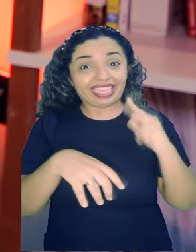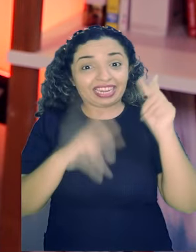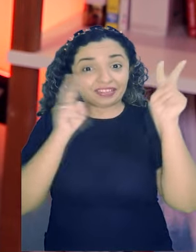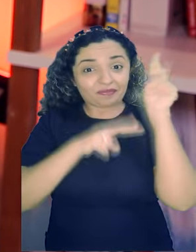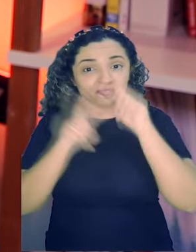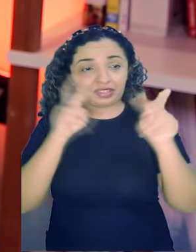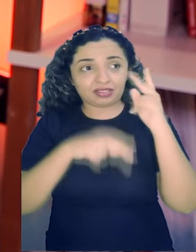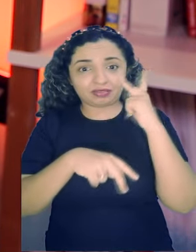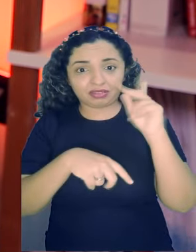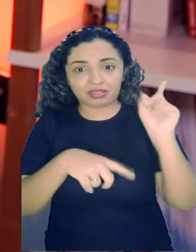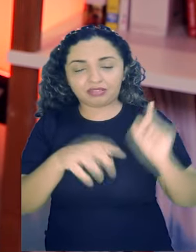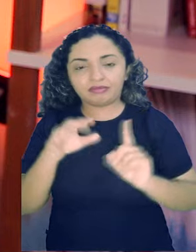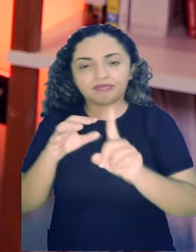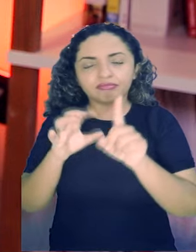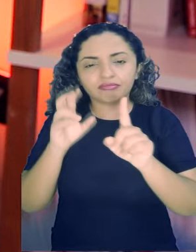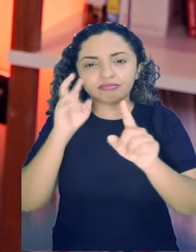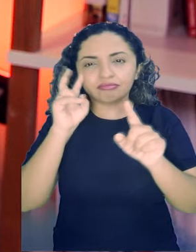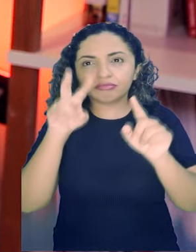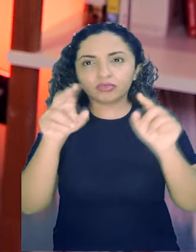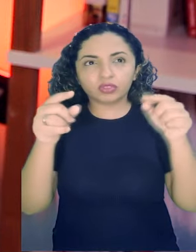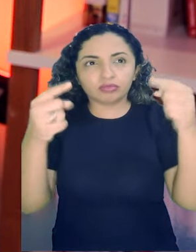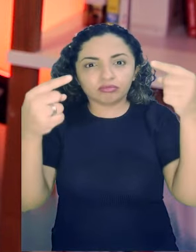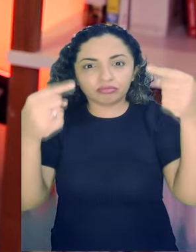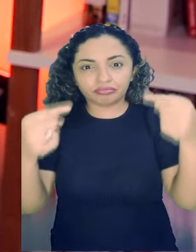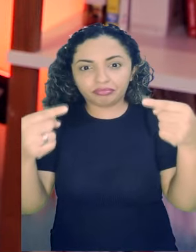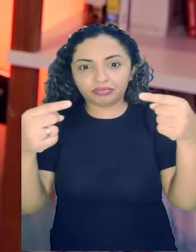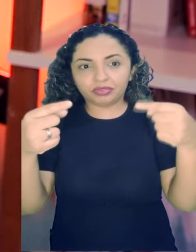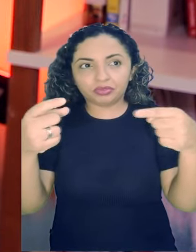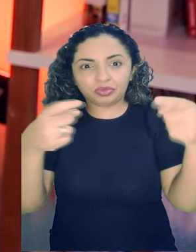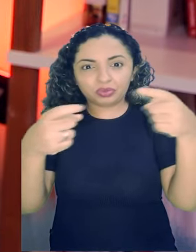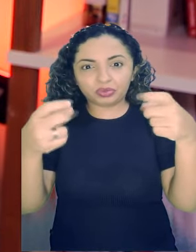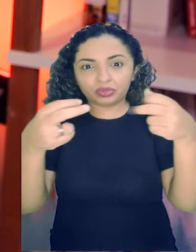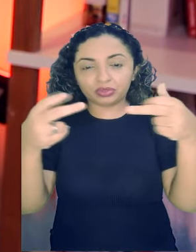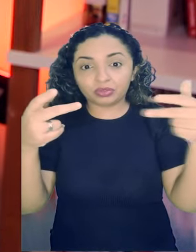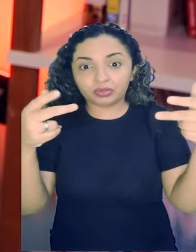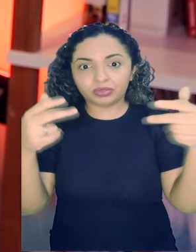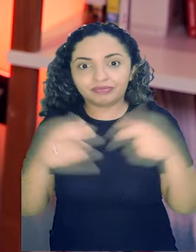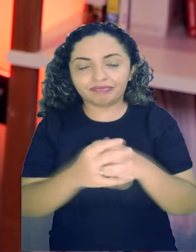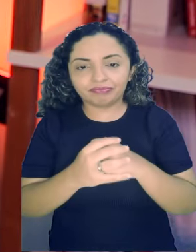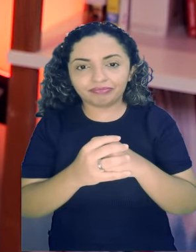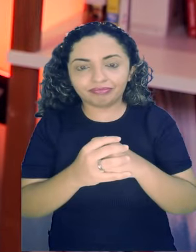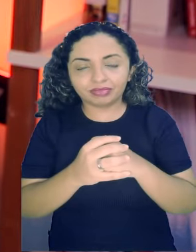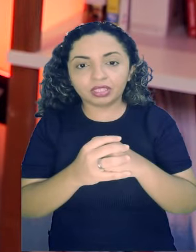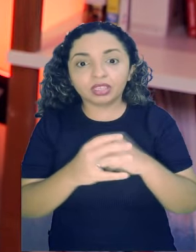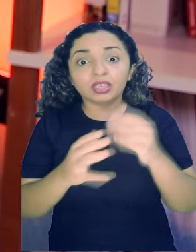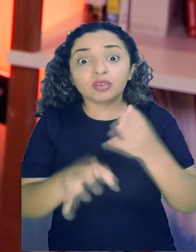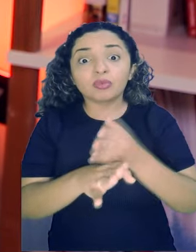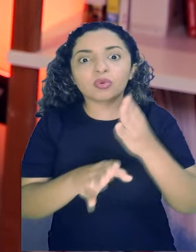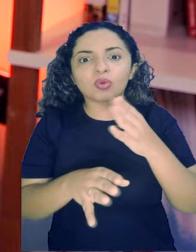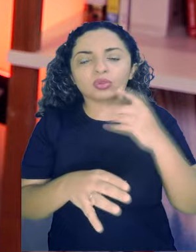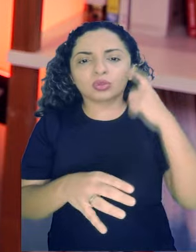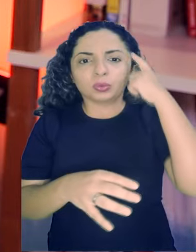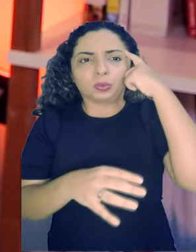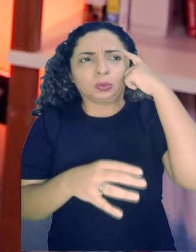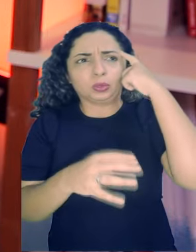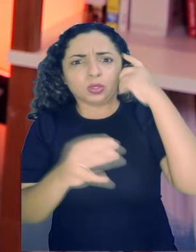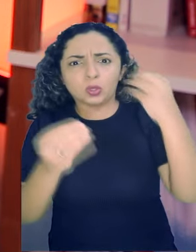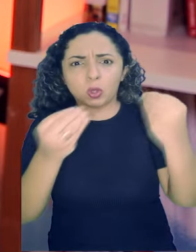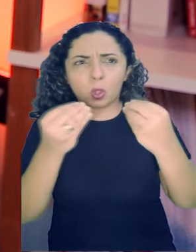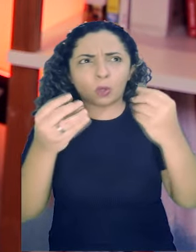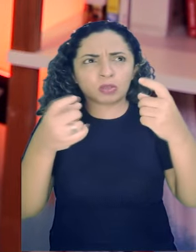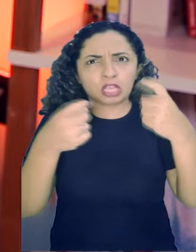né? Em louvor às penínsulas, entre o certo e o errado, Como Curar um Fanático. E depois tem uma entrevista